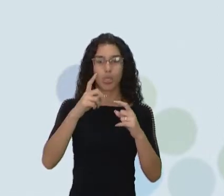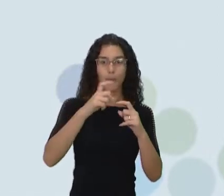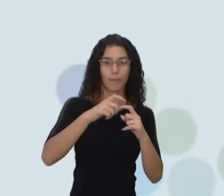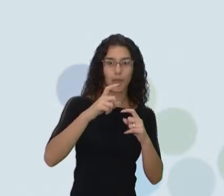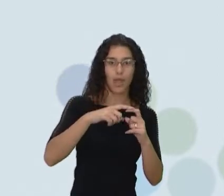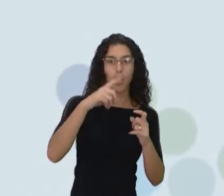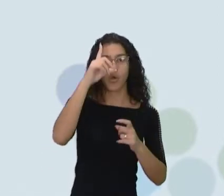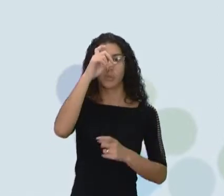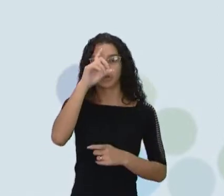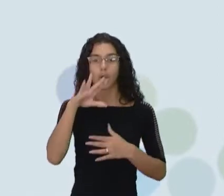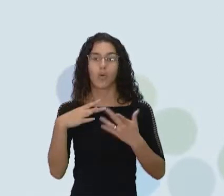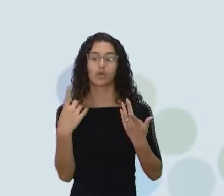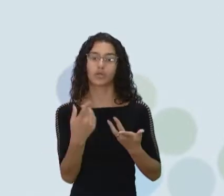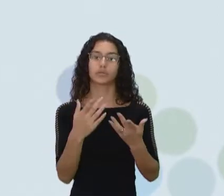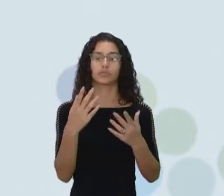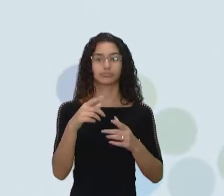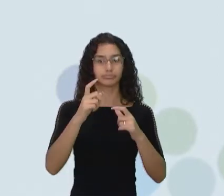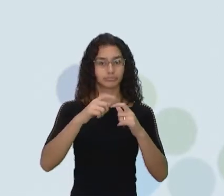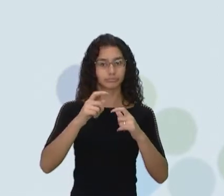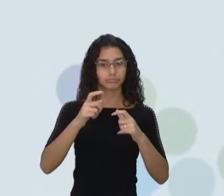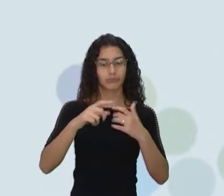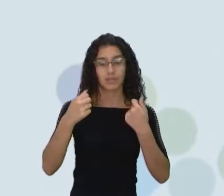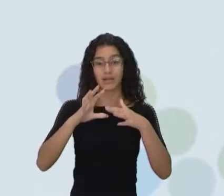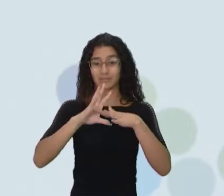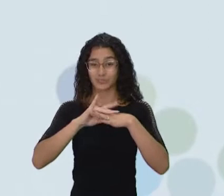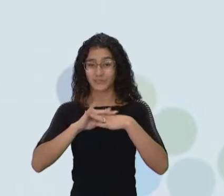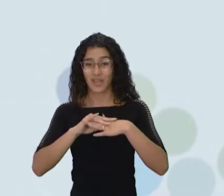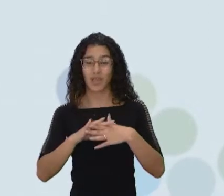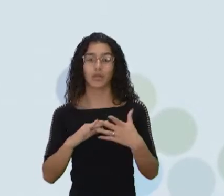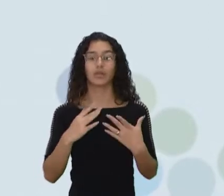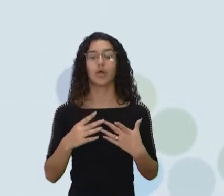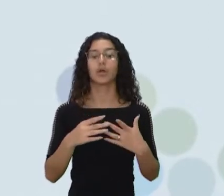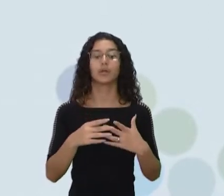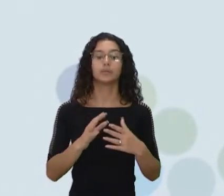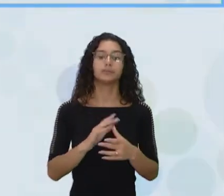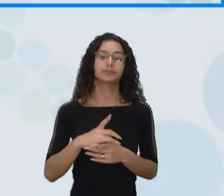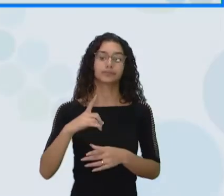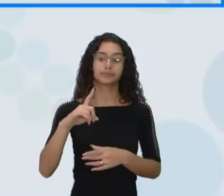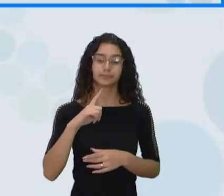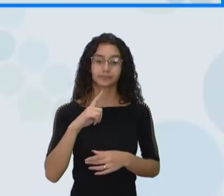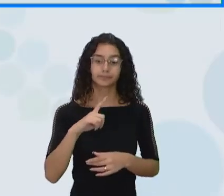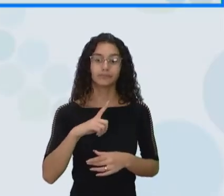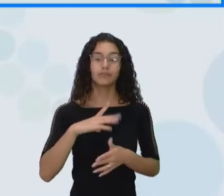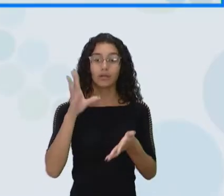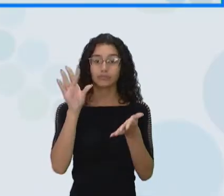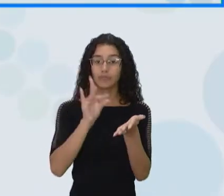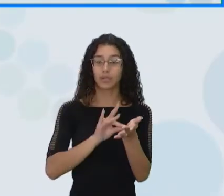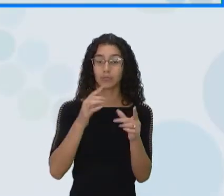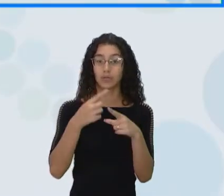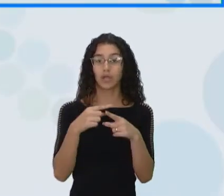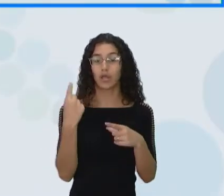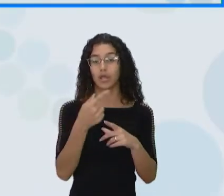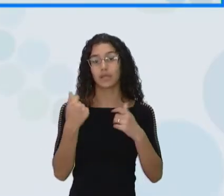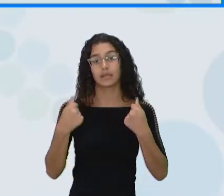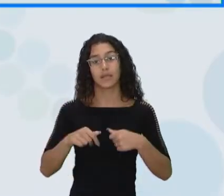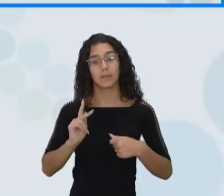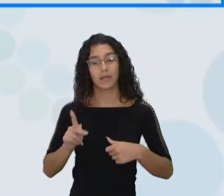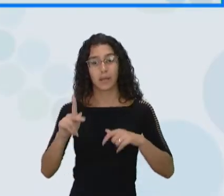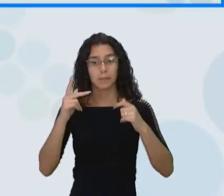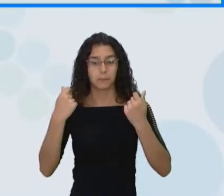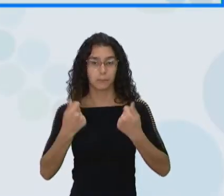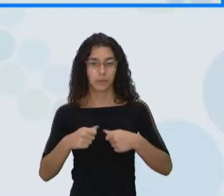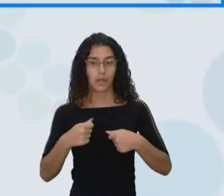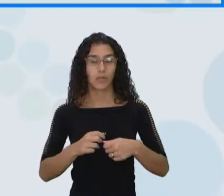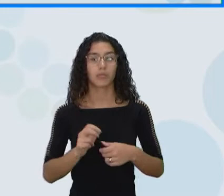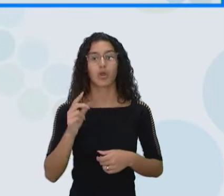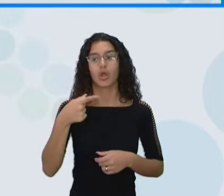ao hospital quando a gente estava doente. Então, essas despesas, elas eram fixas, porque a gente sempre precisava, né?